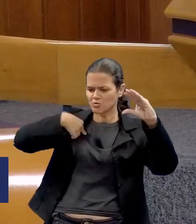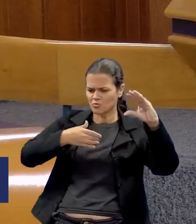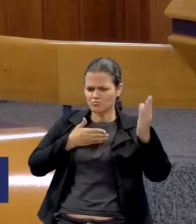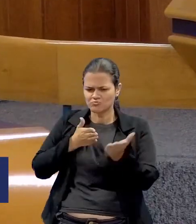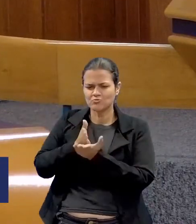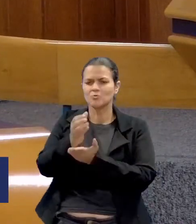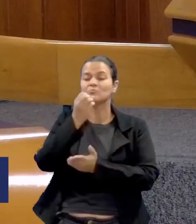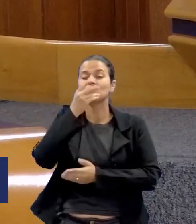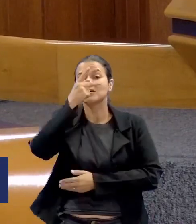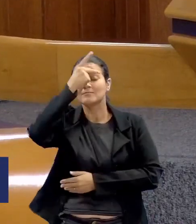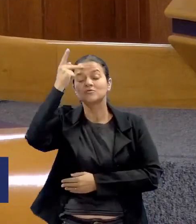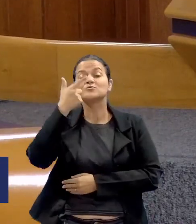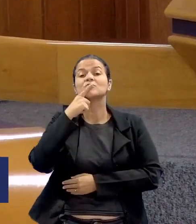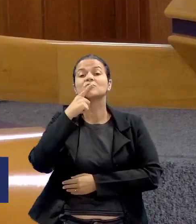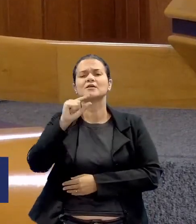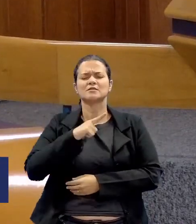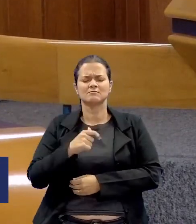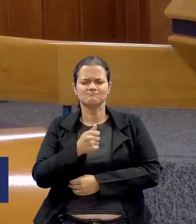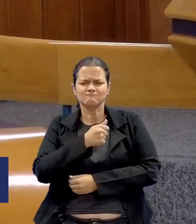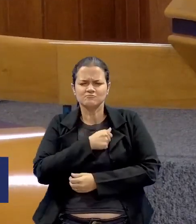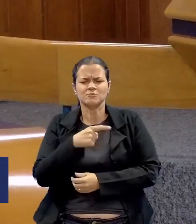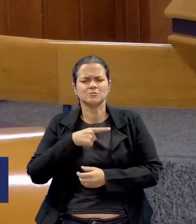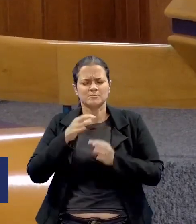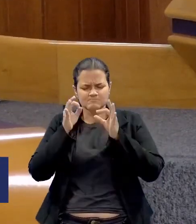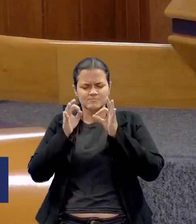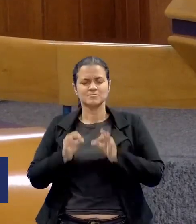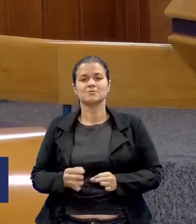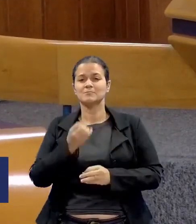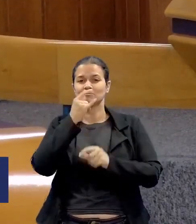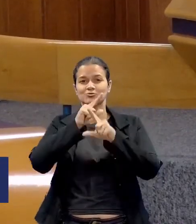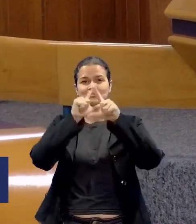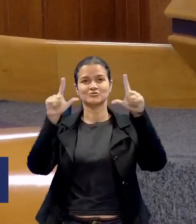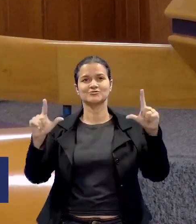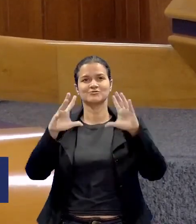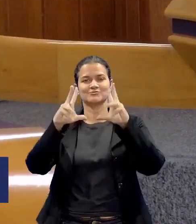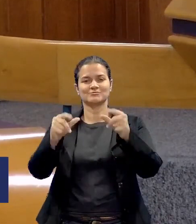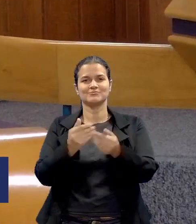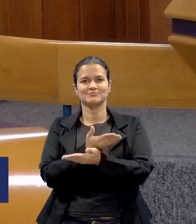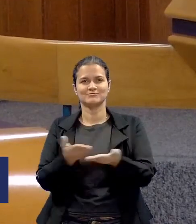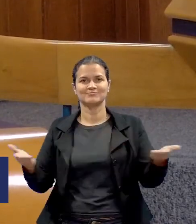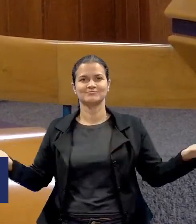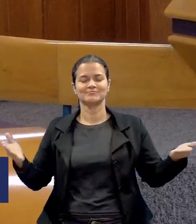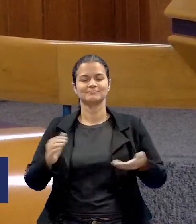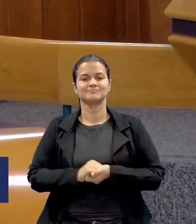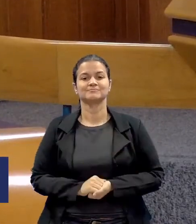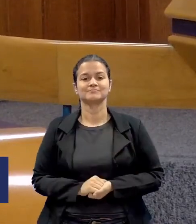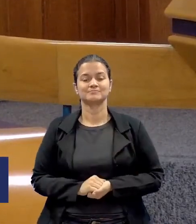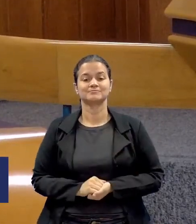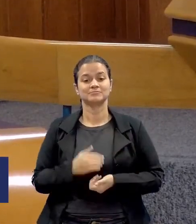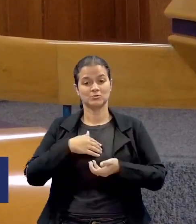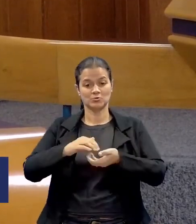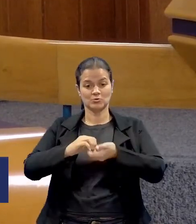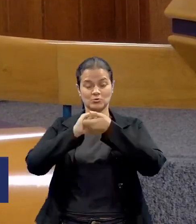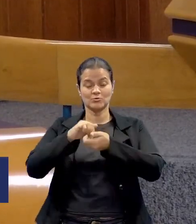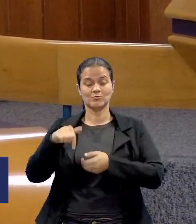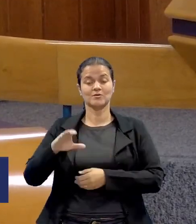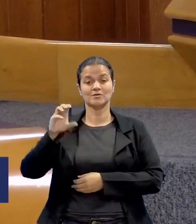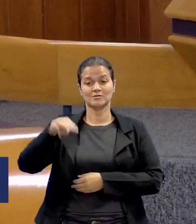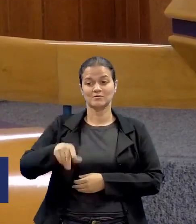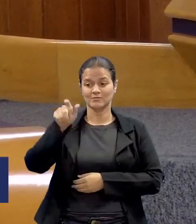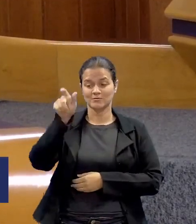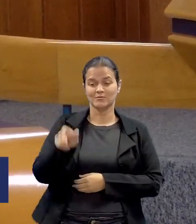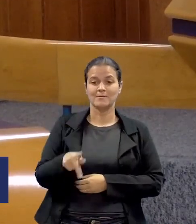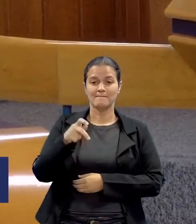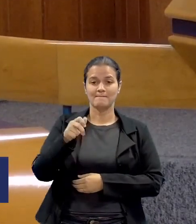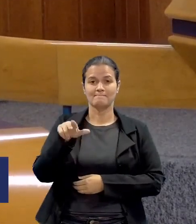e justo. Isso está em Salmos. Bom dia a todos, a todas e a todos. Cumprimento essa Casa de Lei na pessoa do vereador